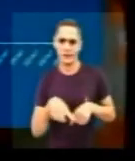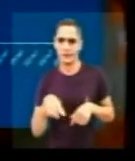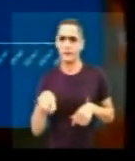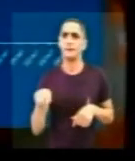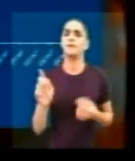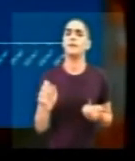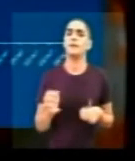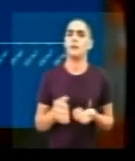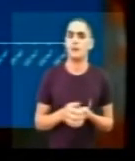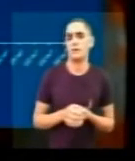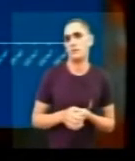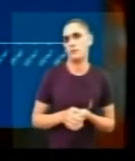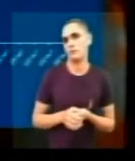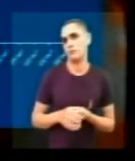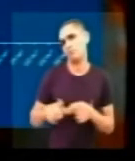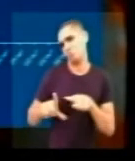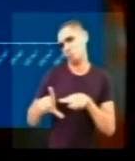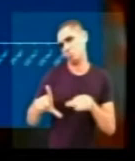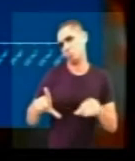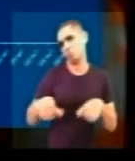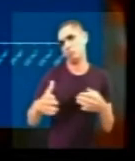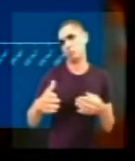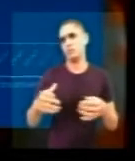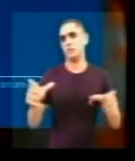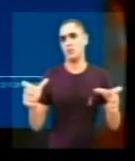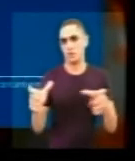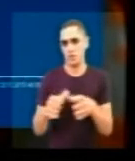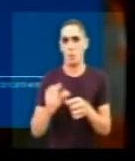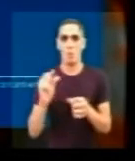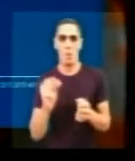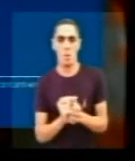de internação com uma leve queda. Próximo.